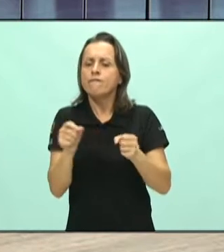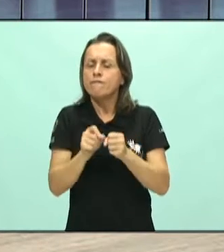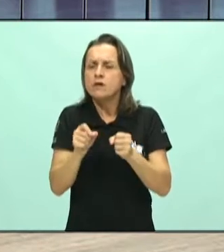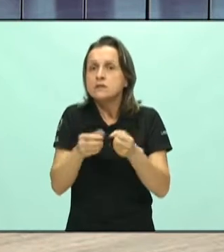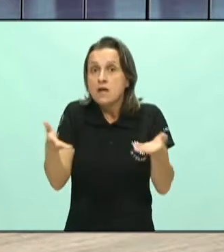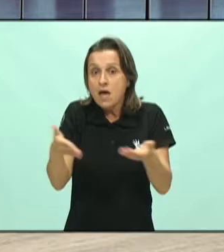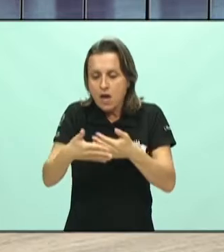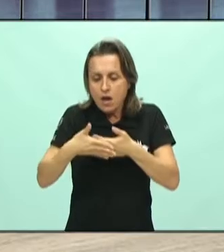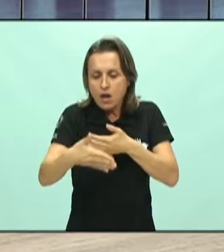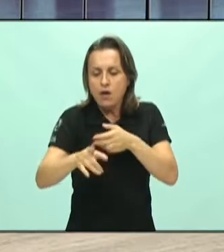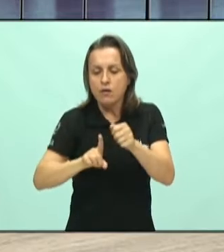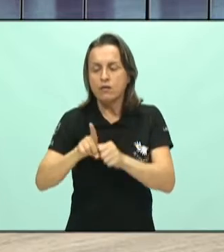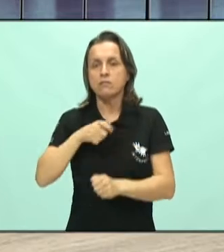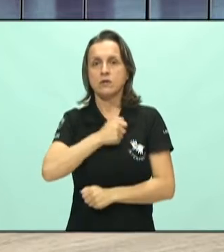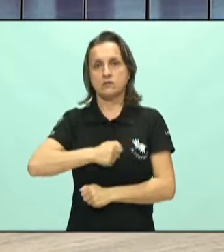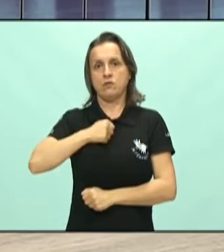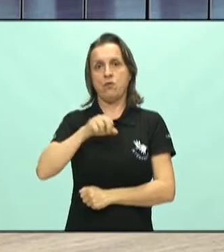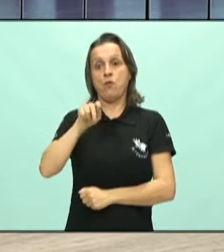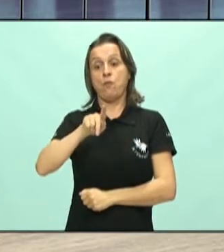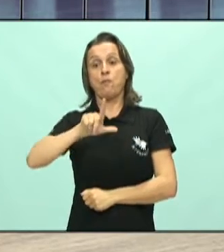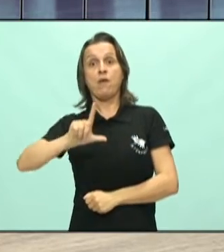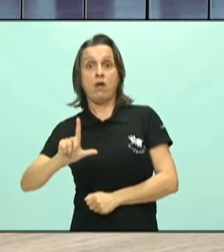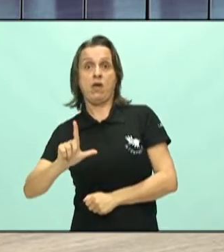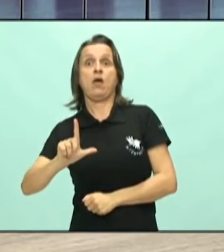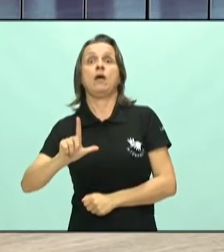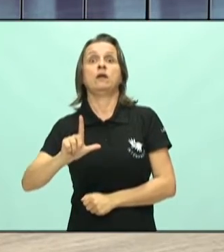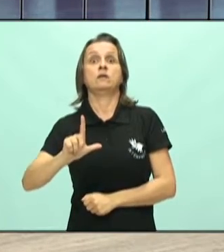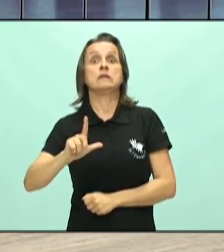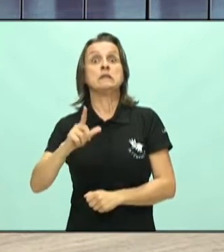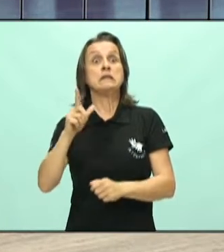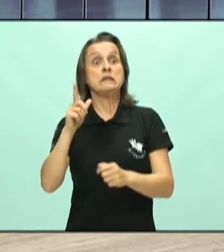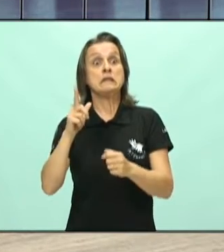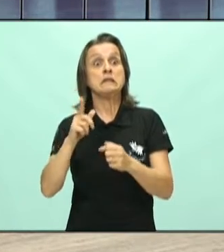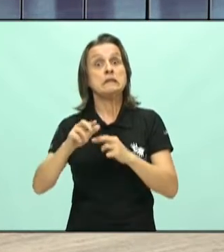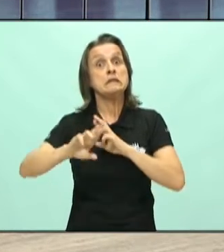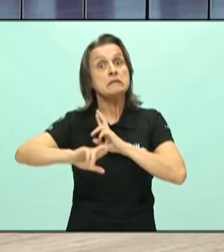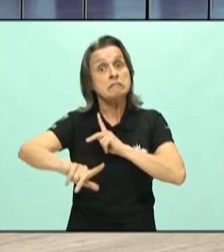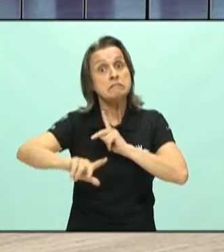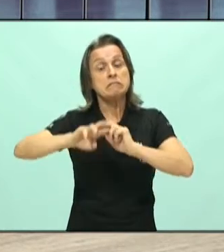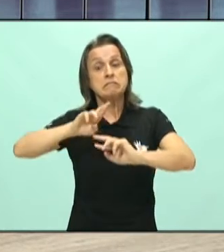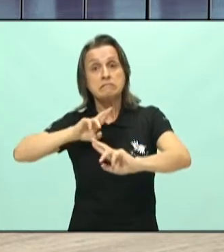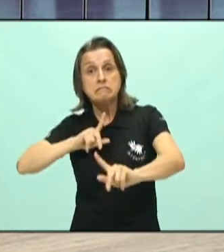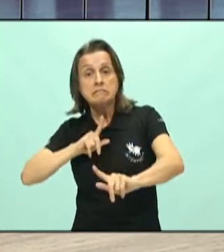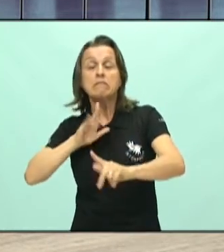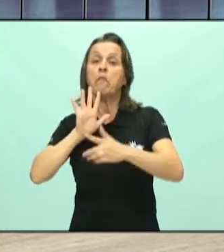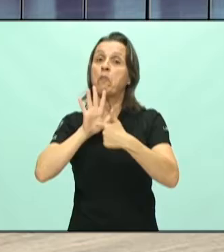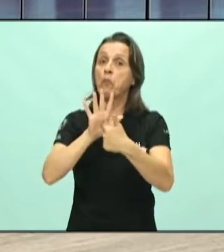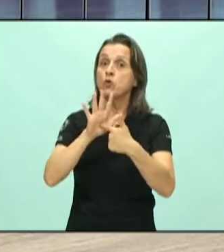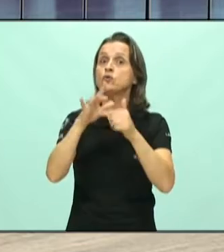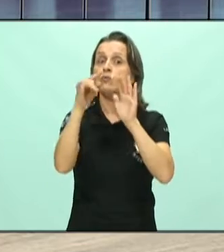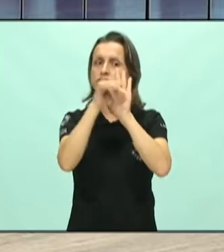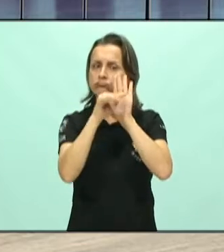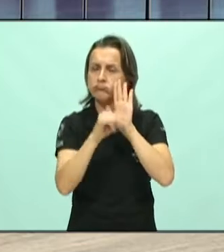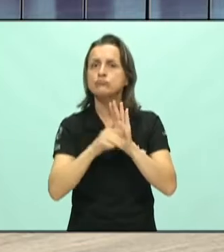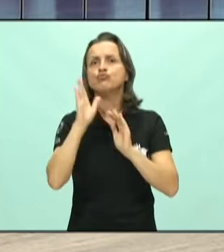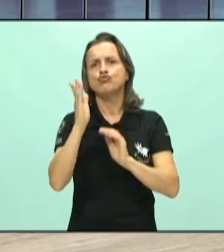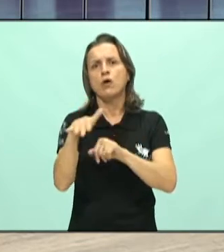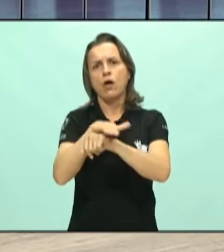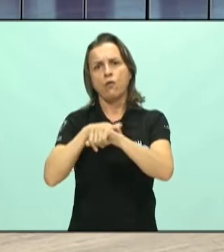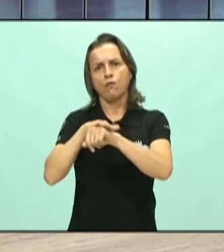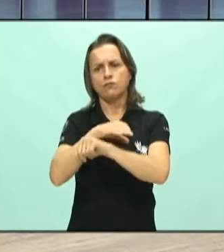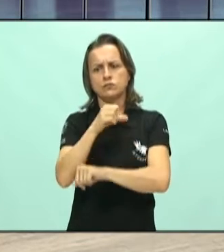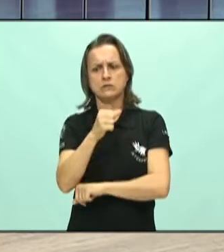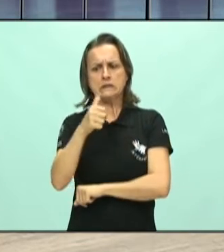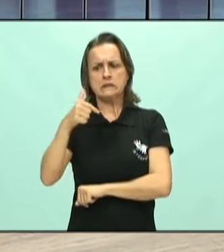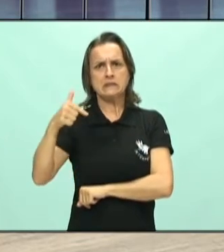um PL de rescaldo. Ele identificou vários pontos negativos, inclusive conversou com 17 segmentos da